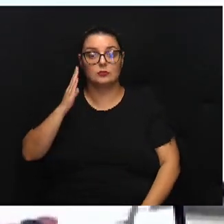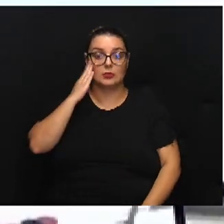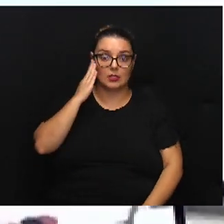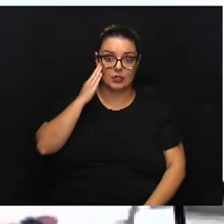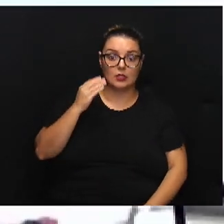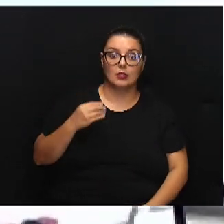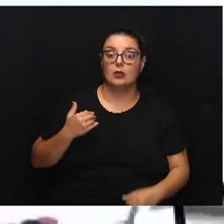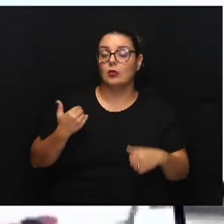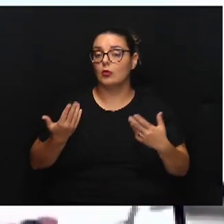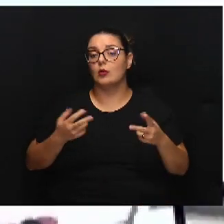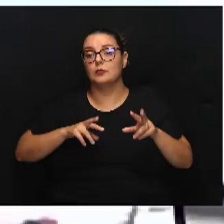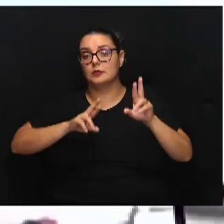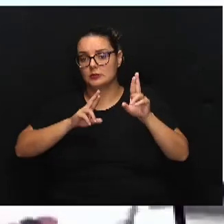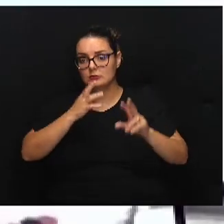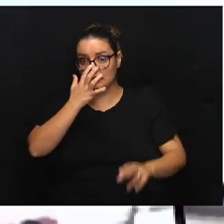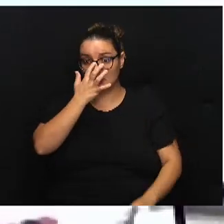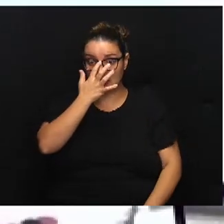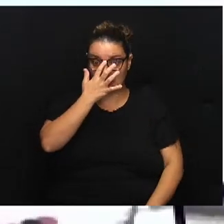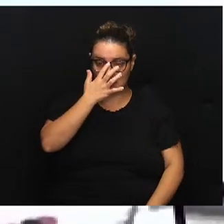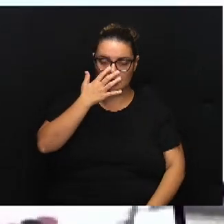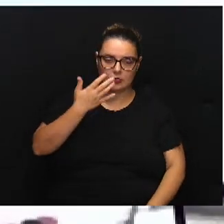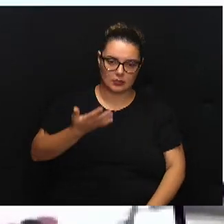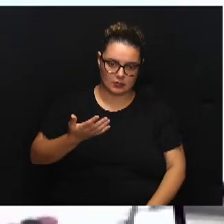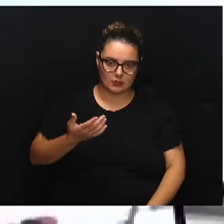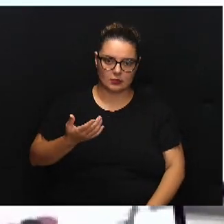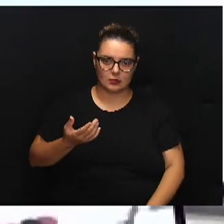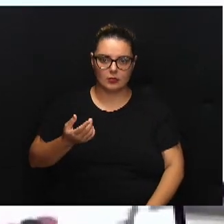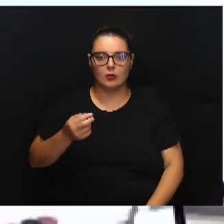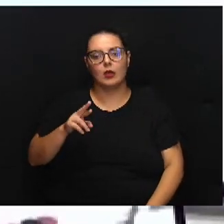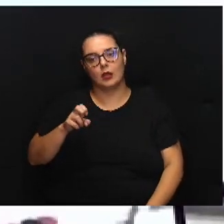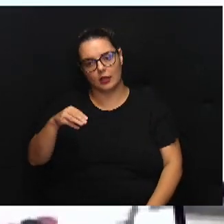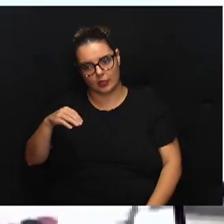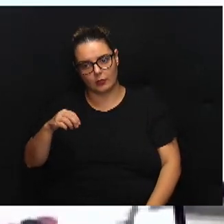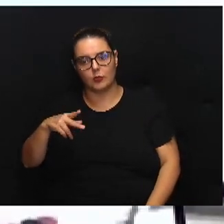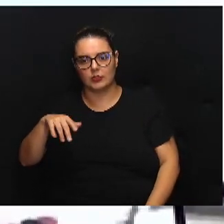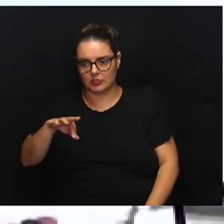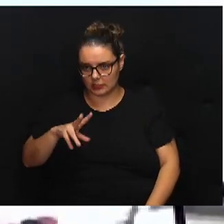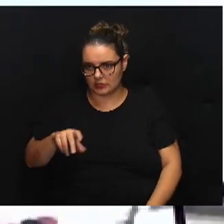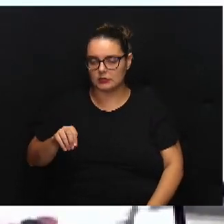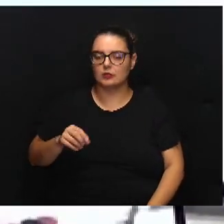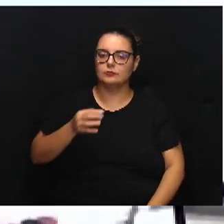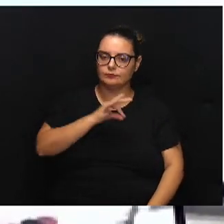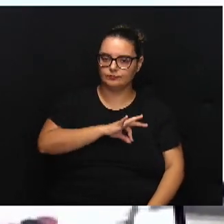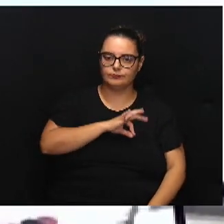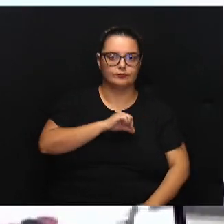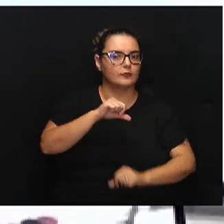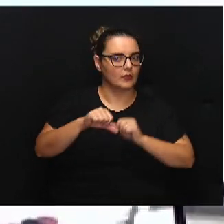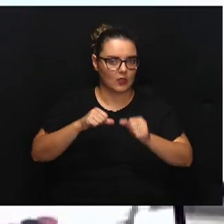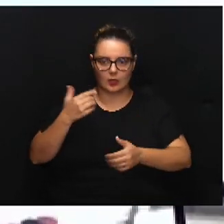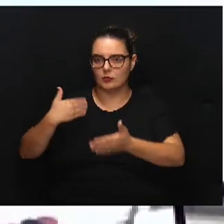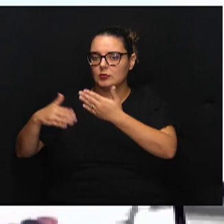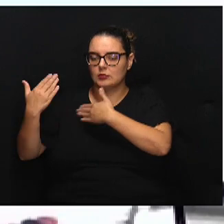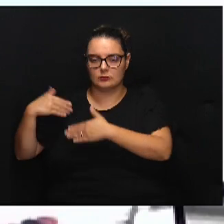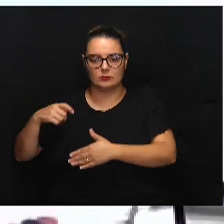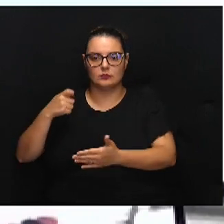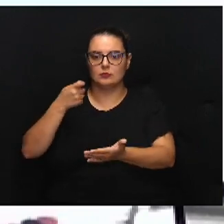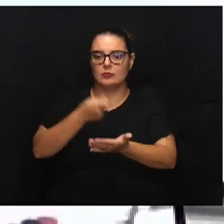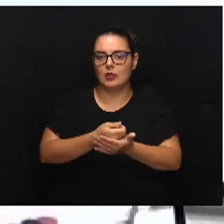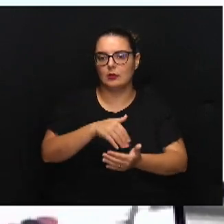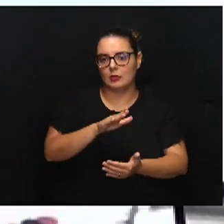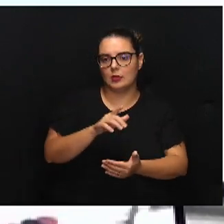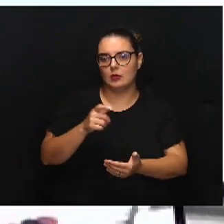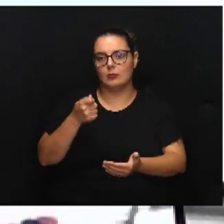é a expectativa. Então, a questão da remuneração se colocou, já se mudou no Brasil no passado, paga mais,